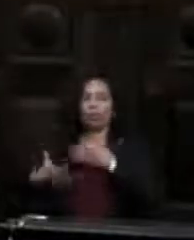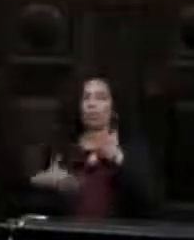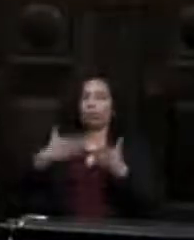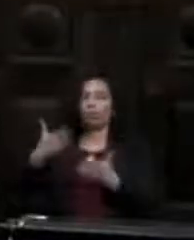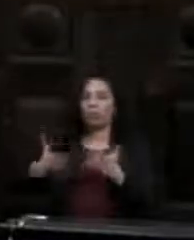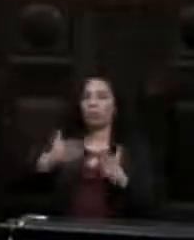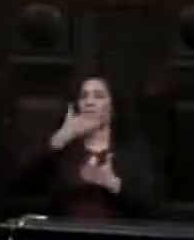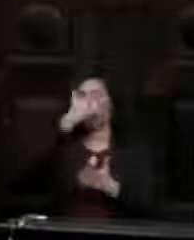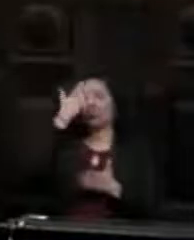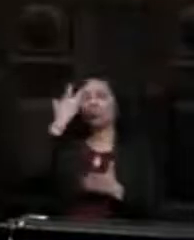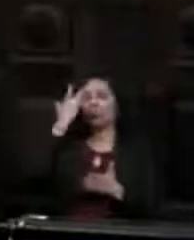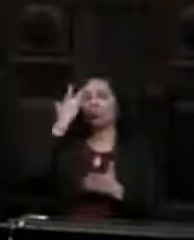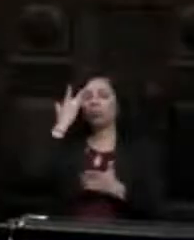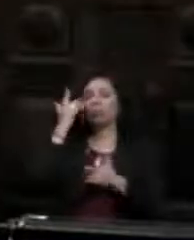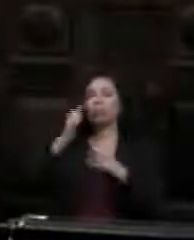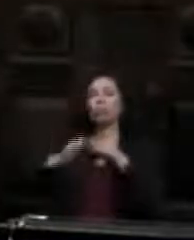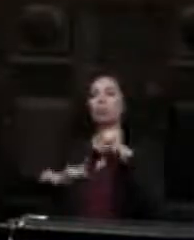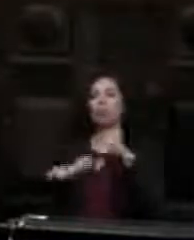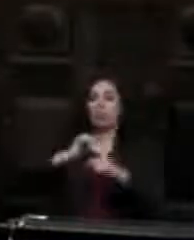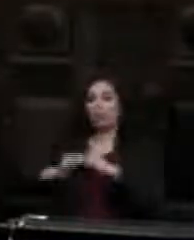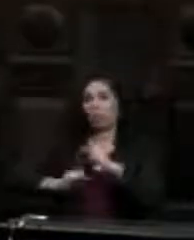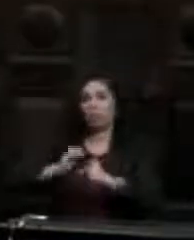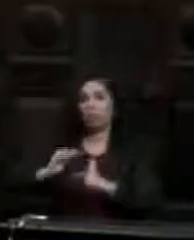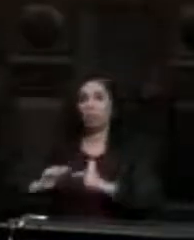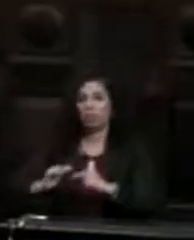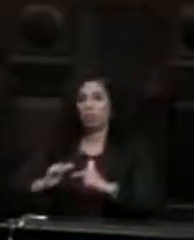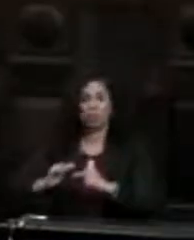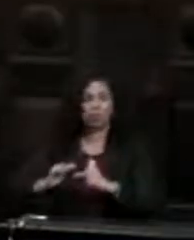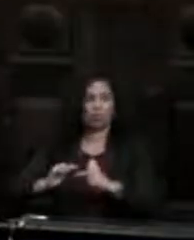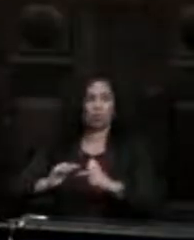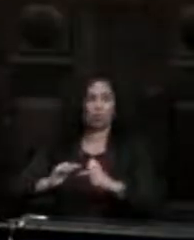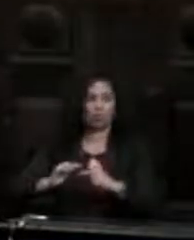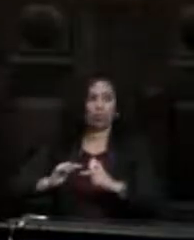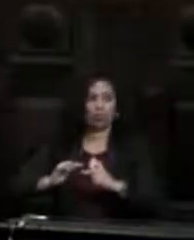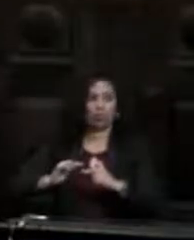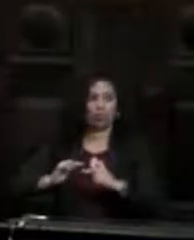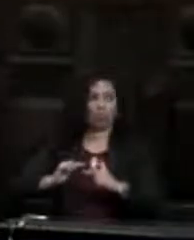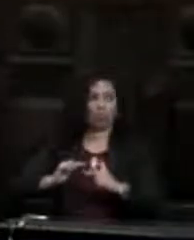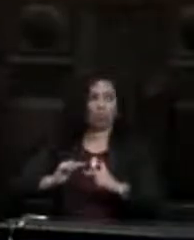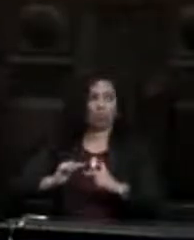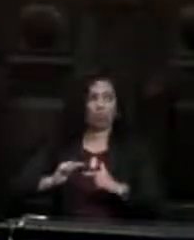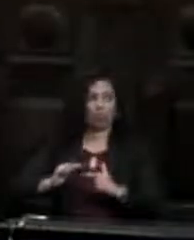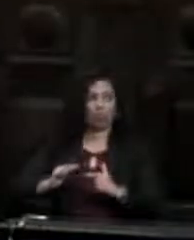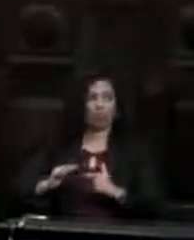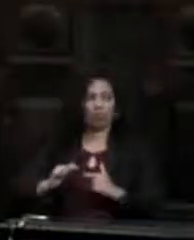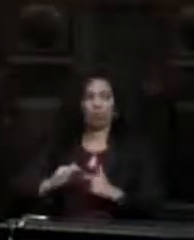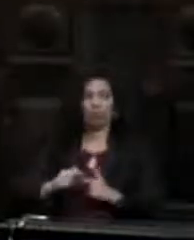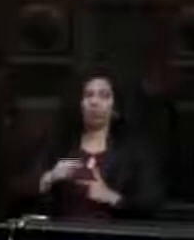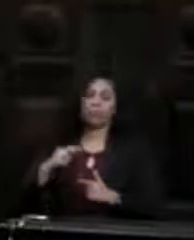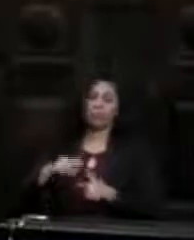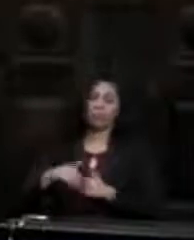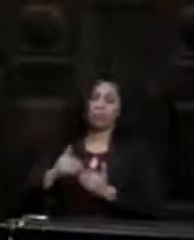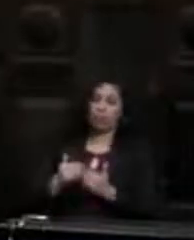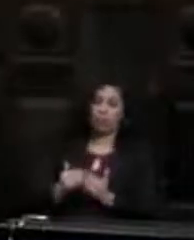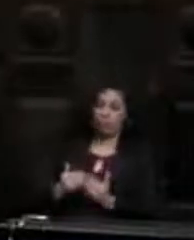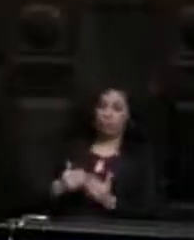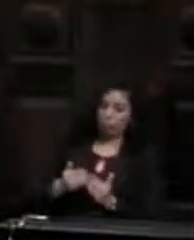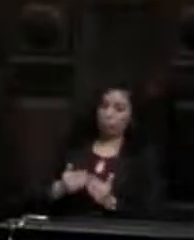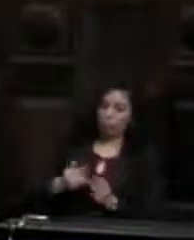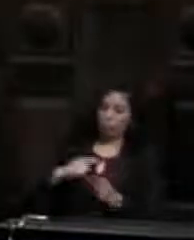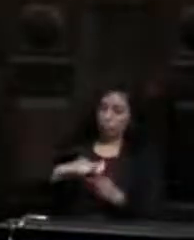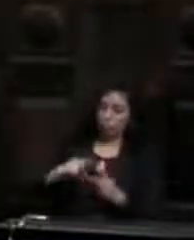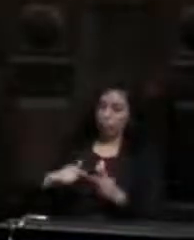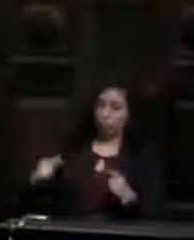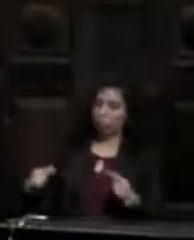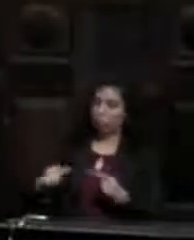espaço ter uma vida ativa. E aí é quando você entra exatamente nos